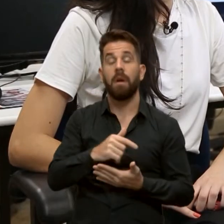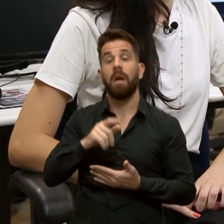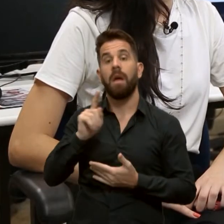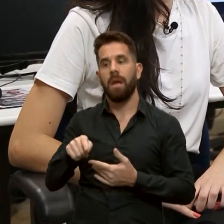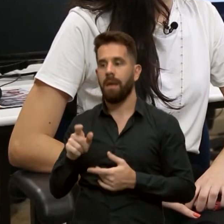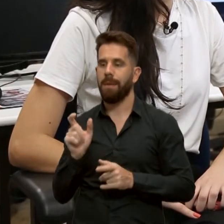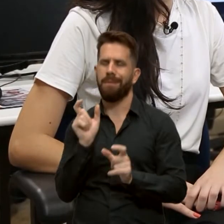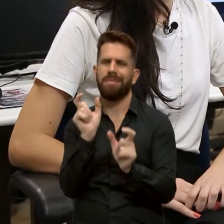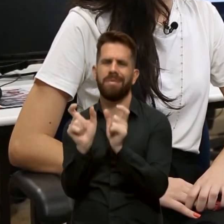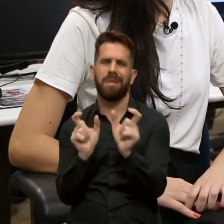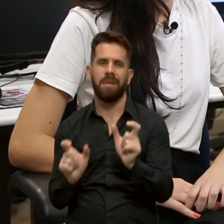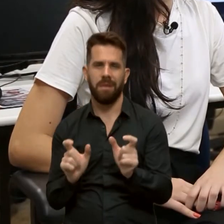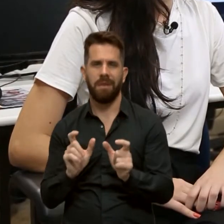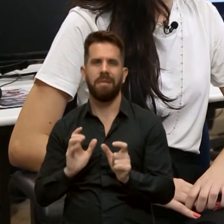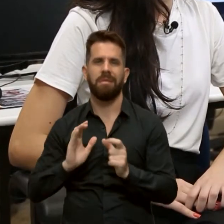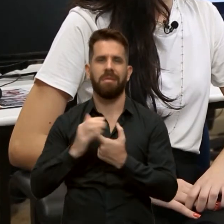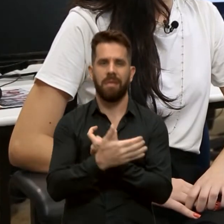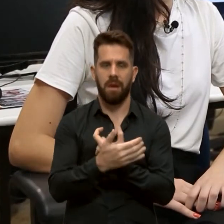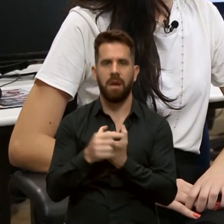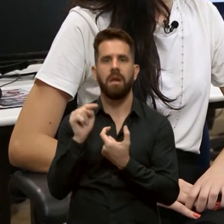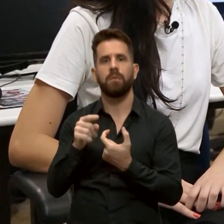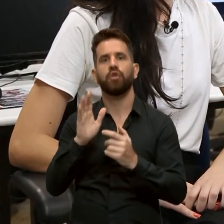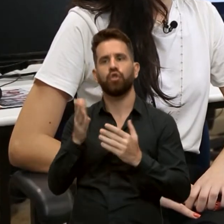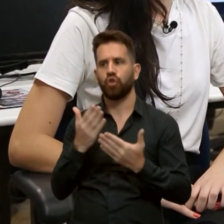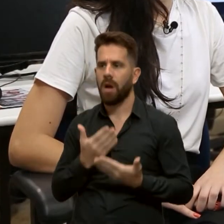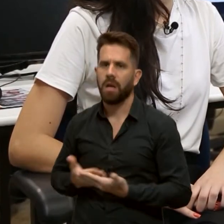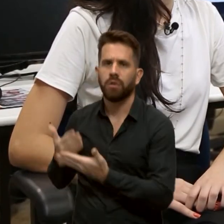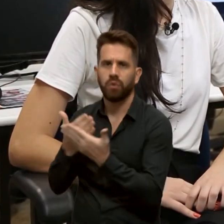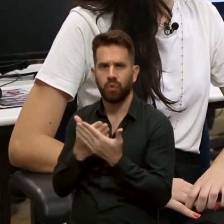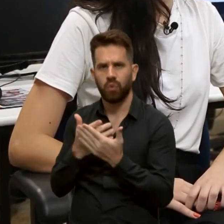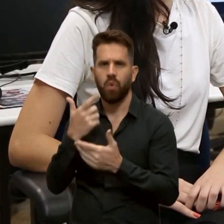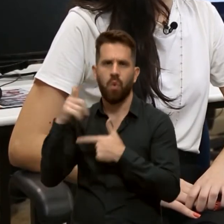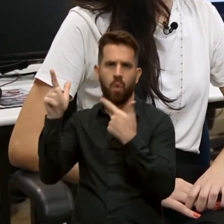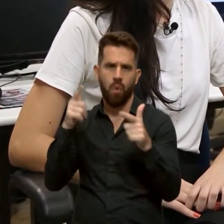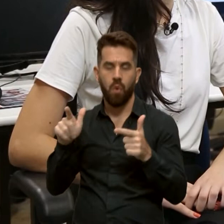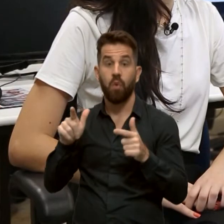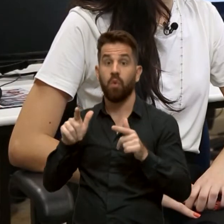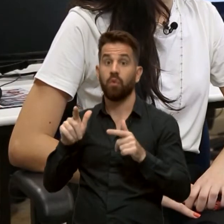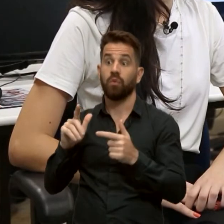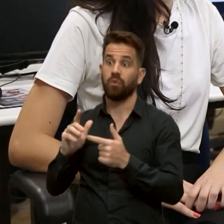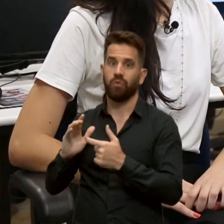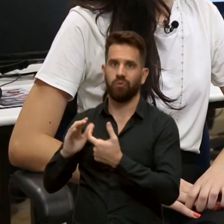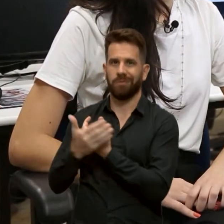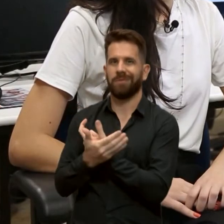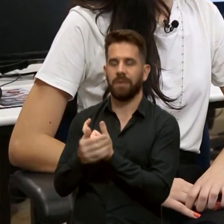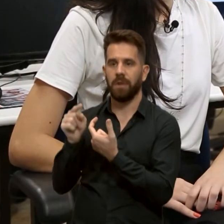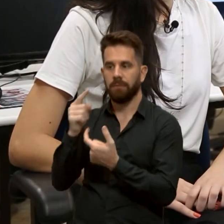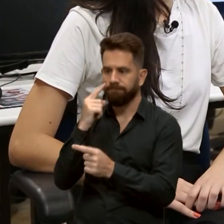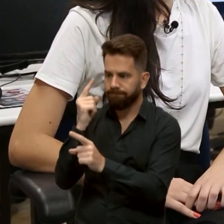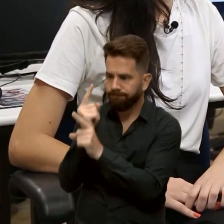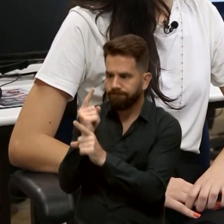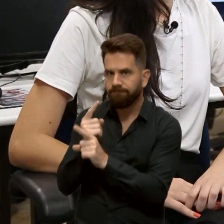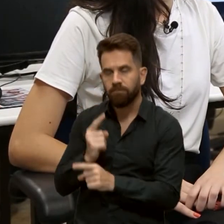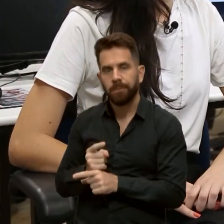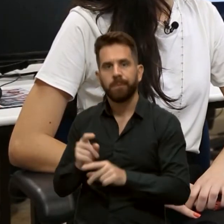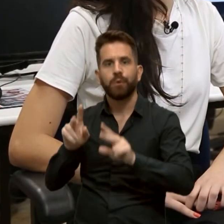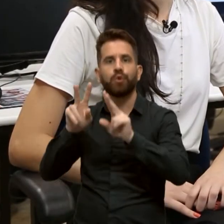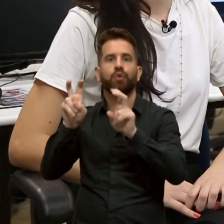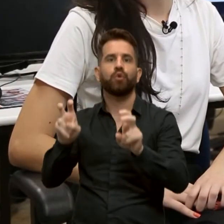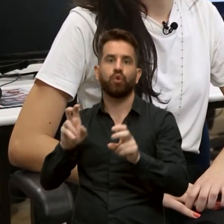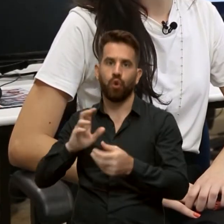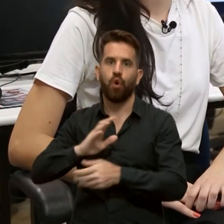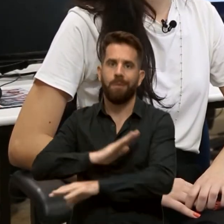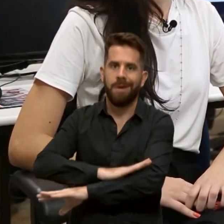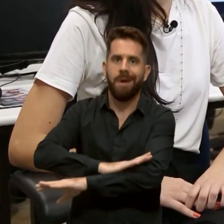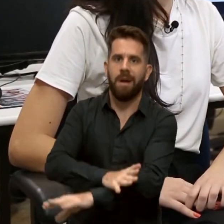que a gente observou em estudos de casos de racismo que aconteciam diariamente, a gente via no jornal,